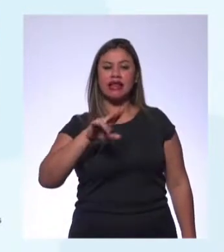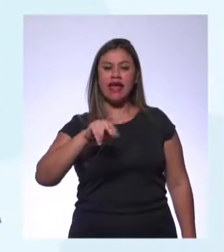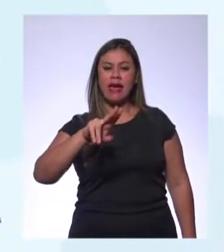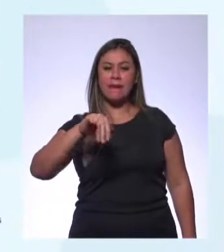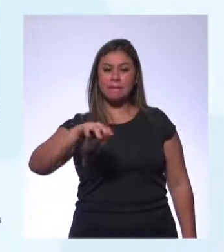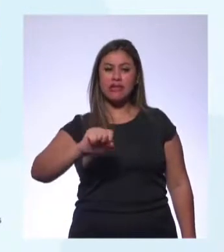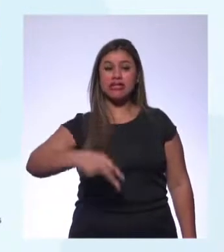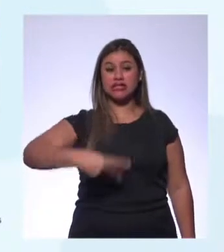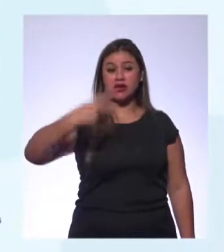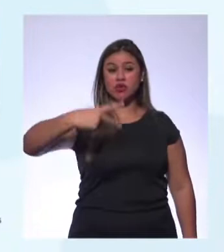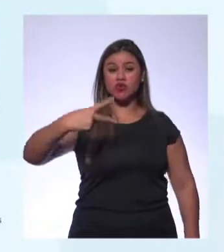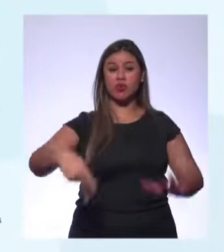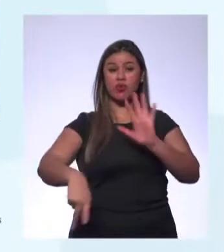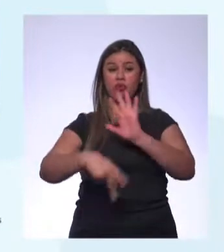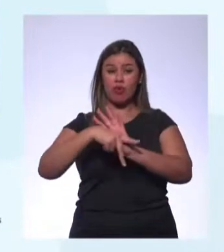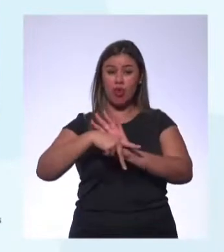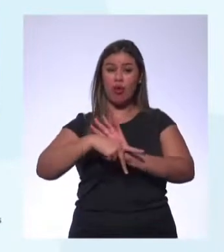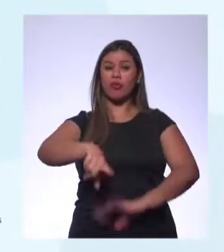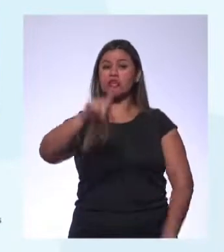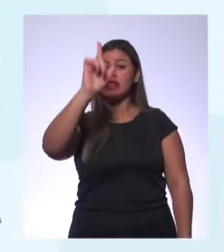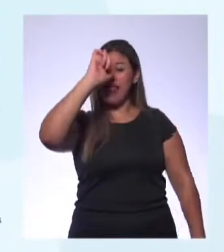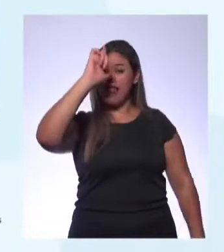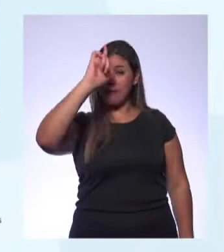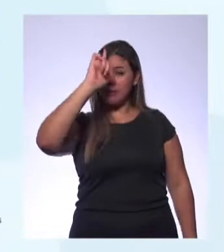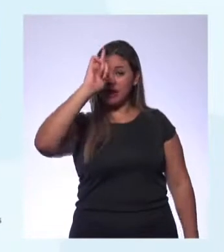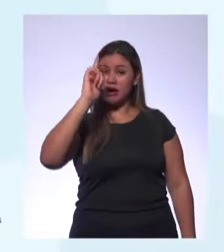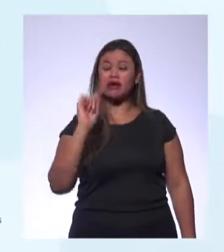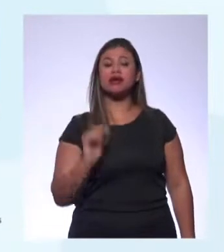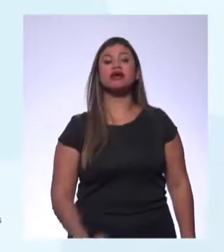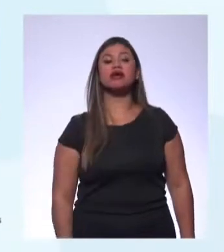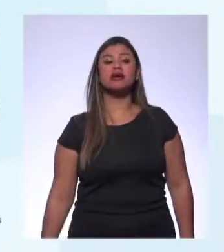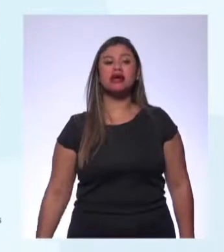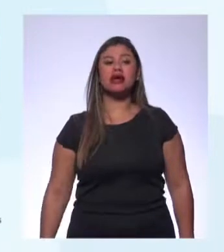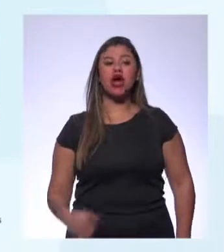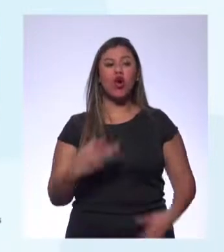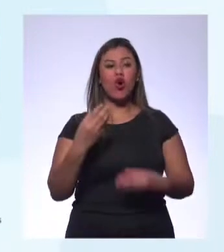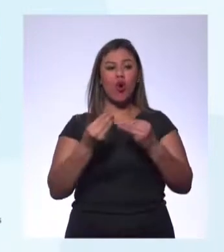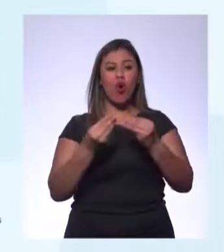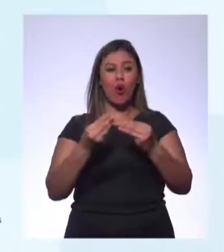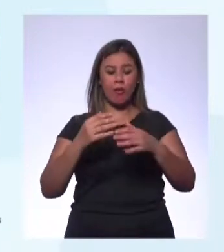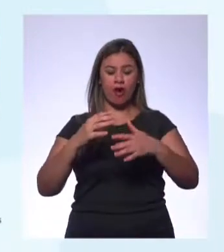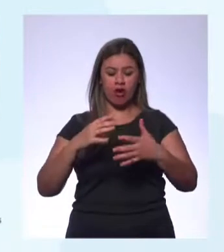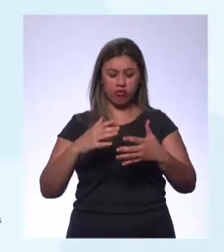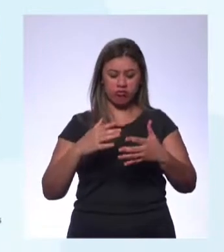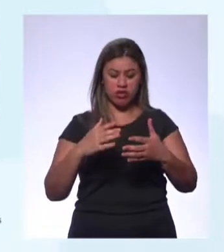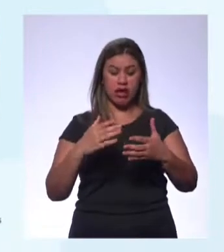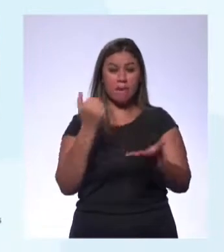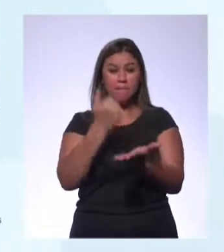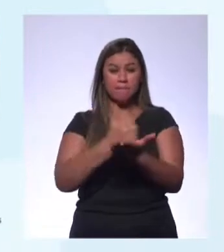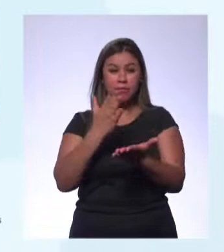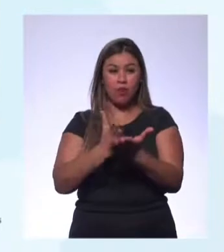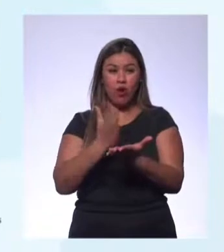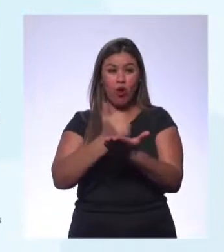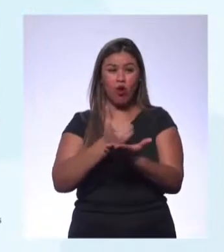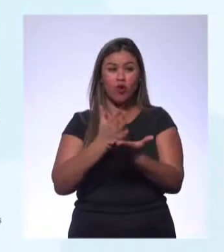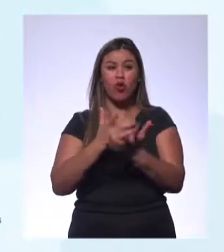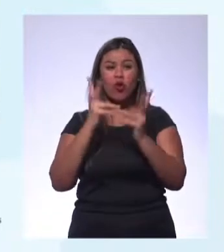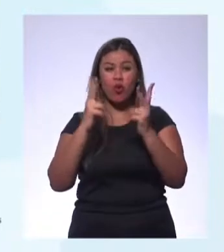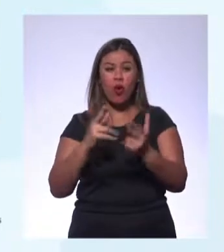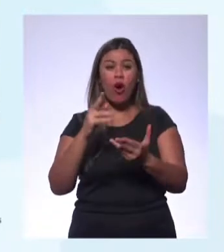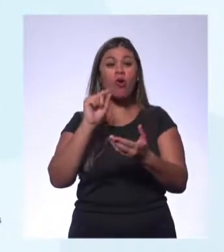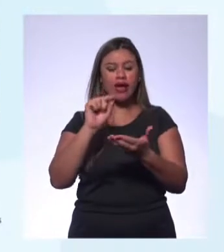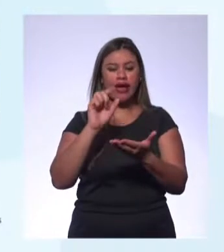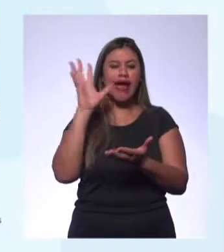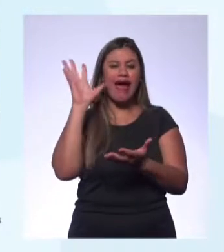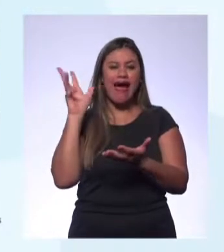da da Alemanha, meio que parte a África, que está escrito ali, como se fosse um bolo. E